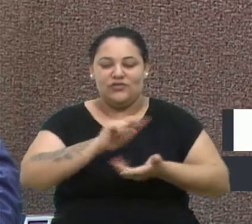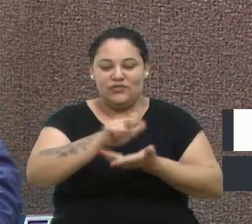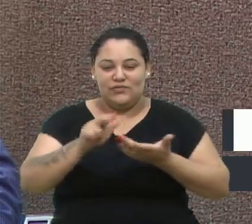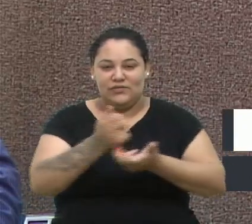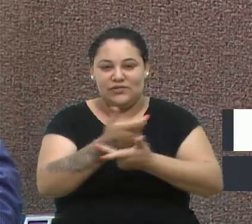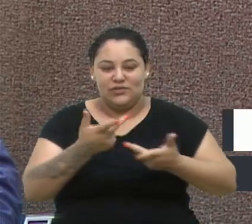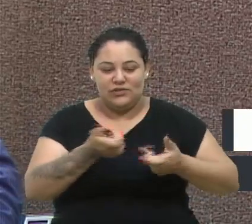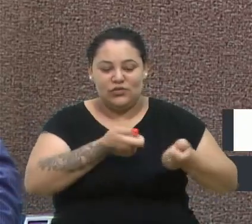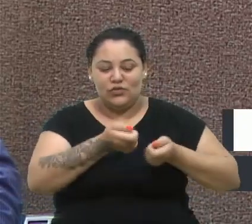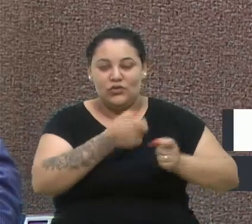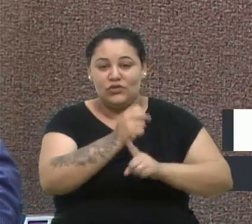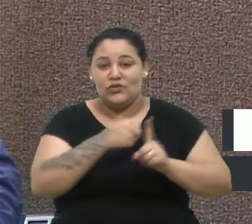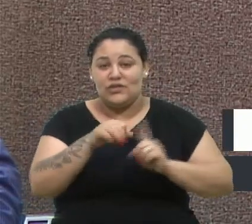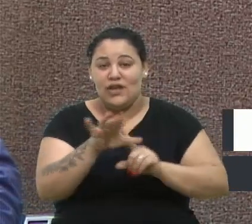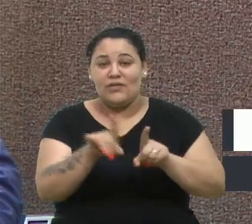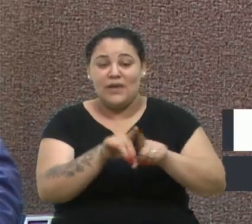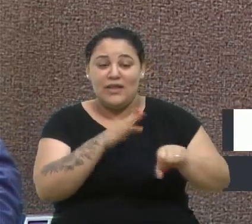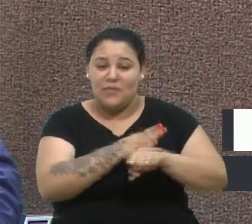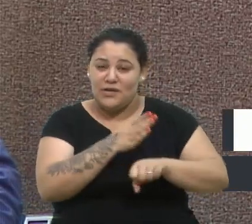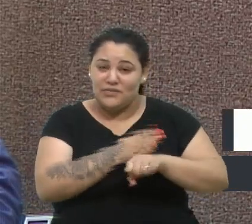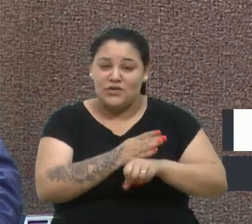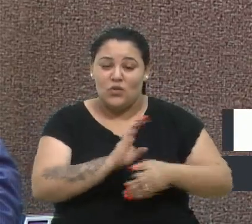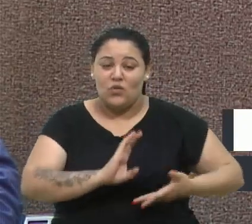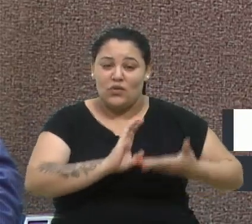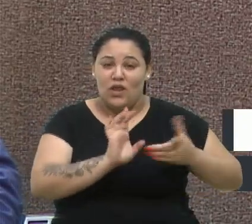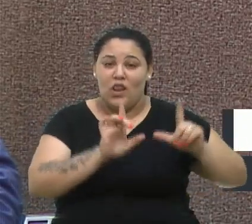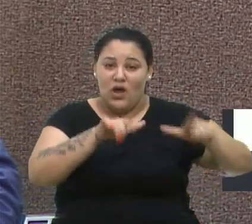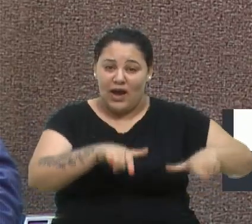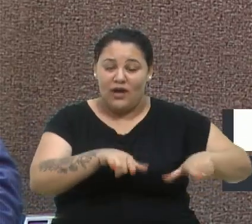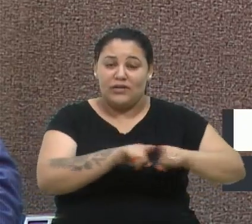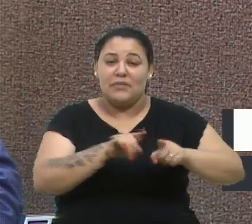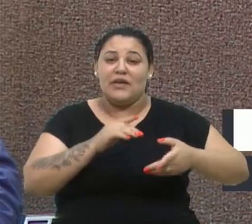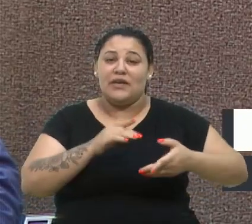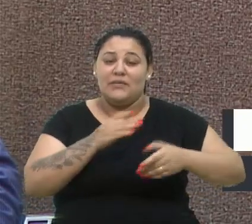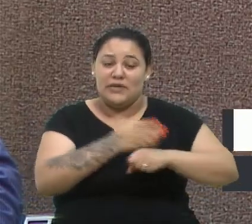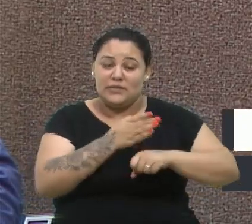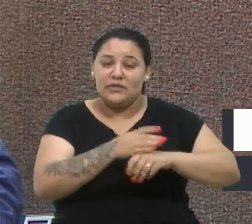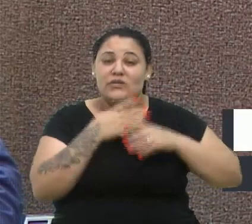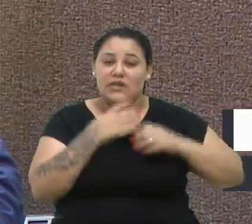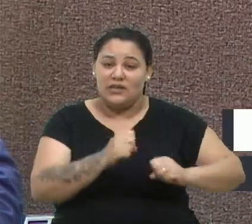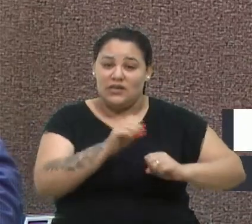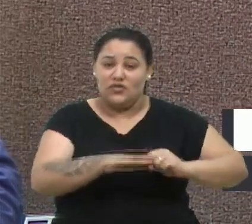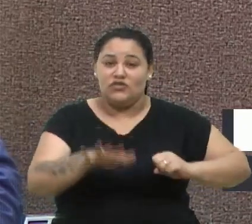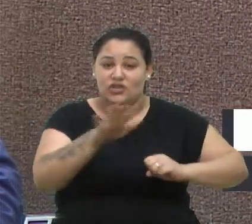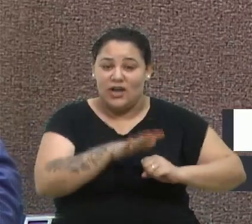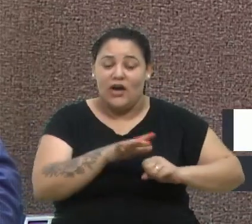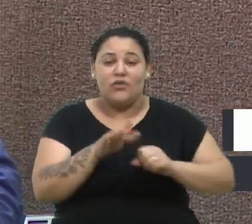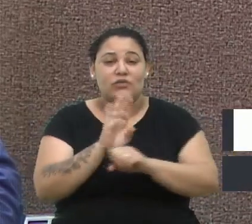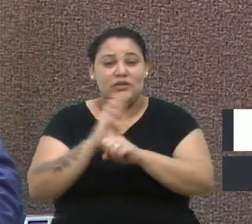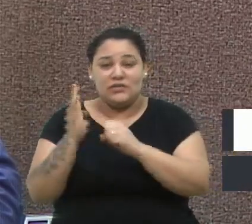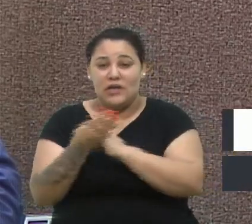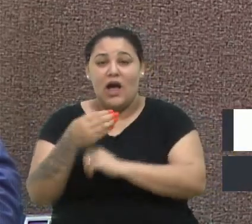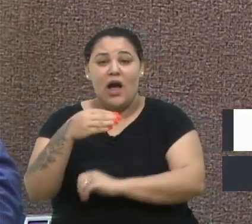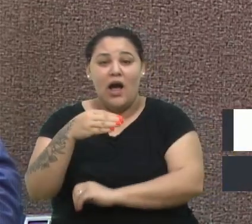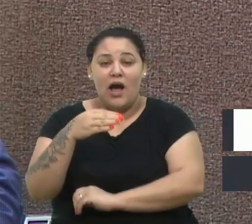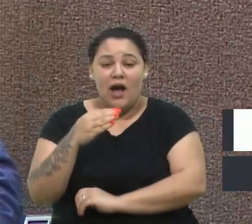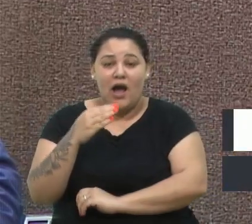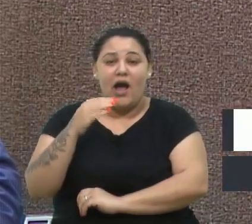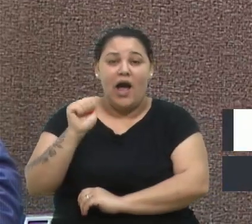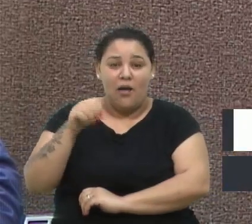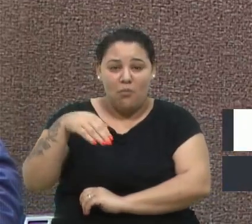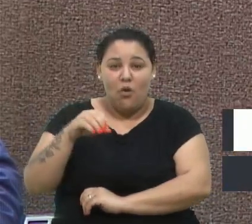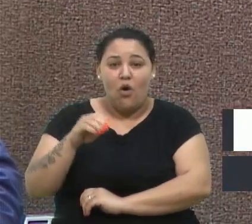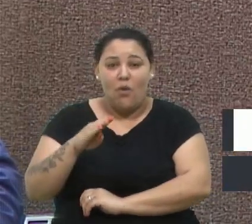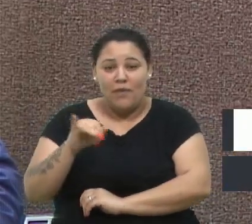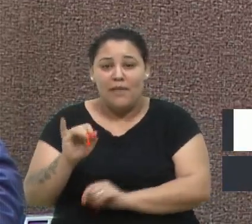controle social, da participação do Conselho Local, da participação das secretarias, das AMOBs, enfim. Parece uma coisa muito